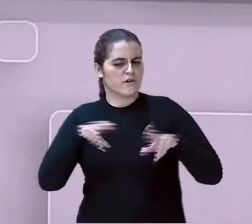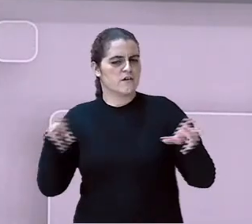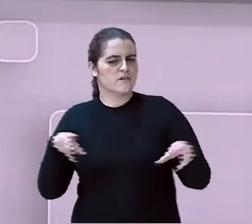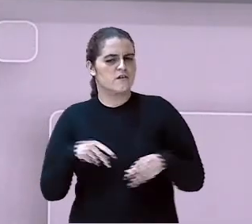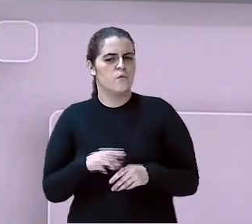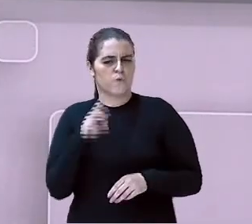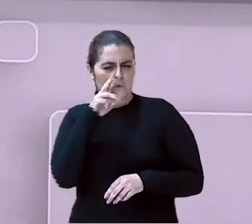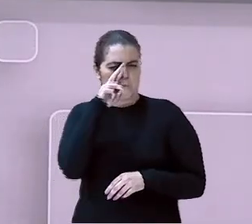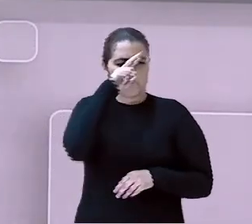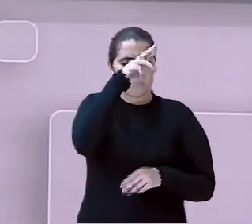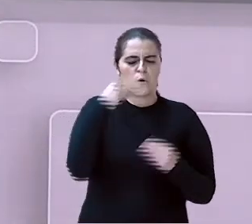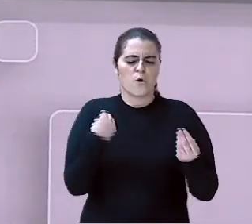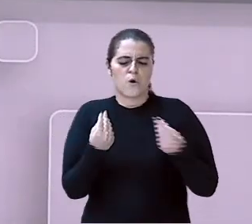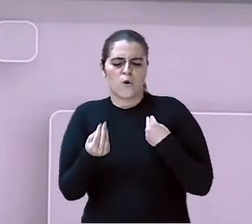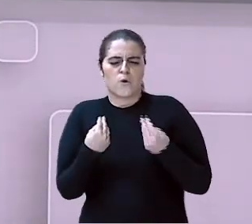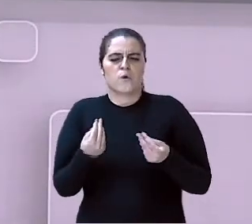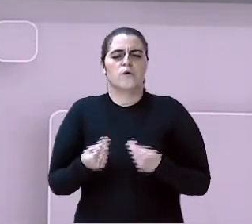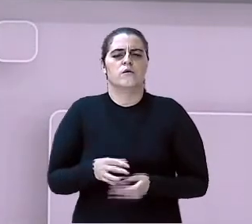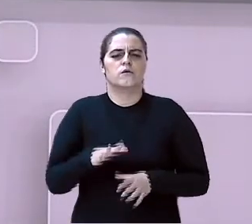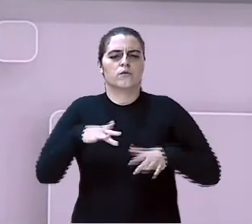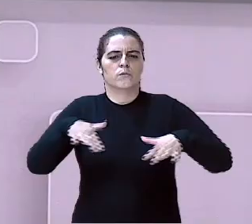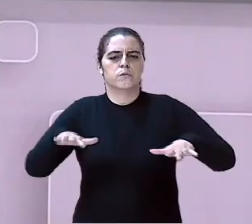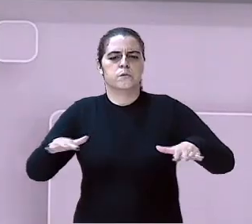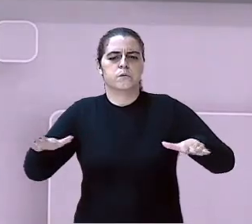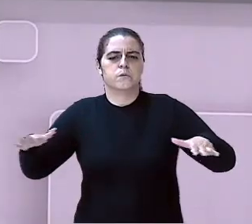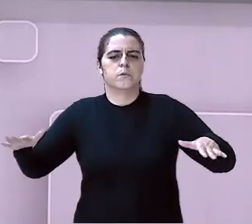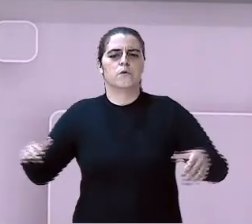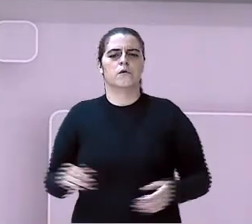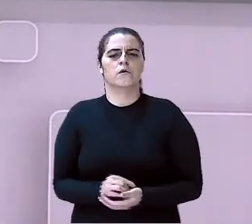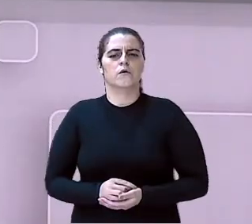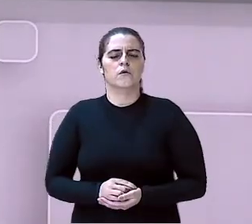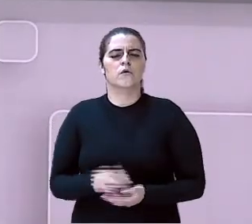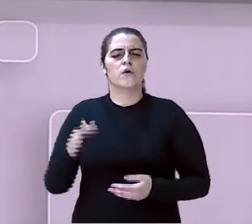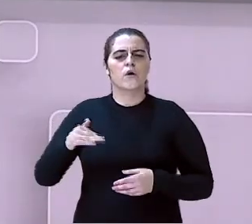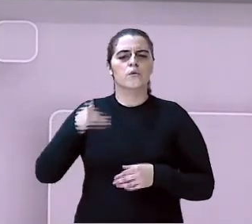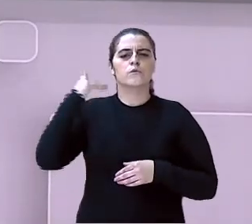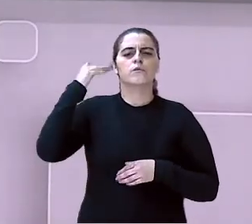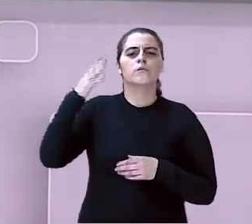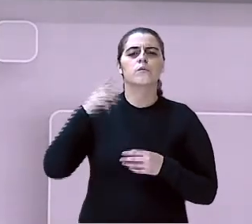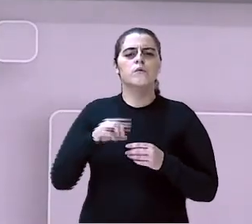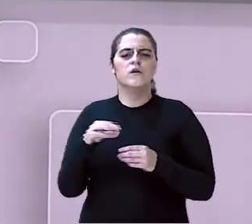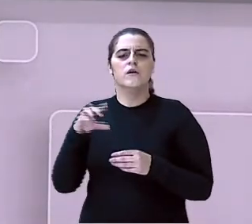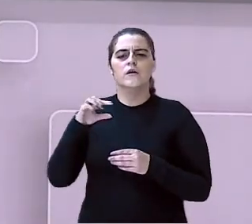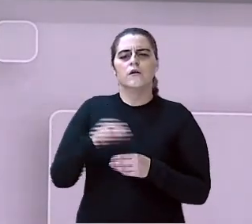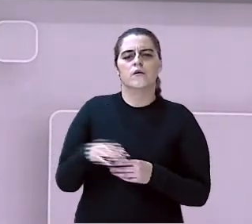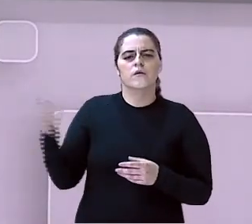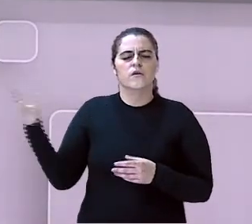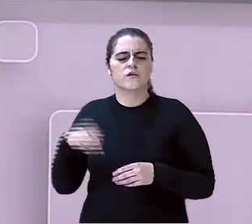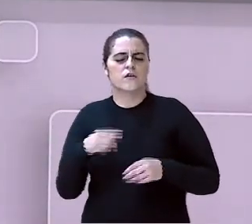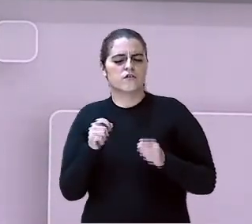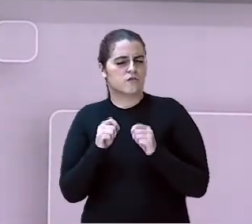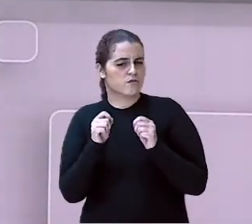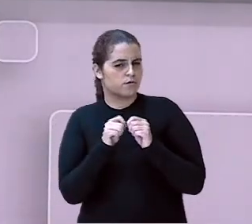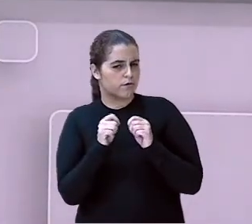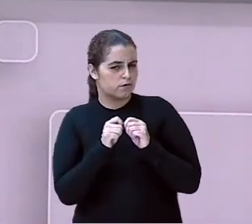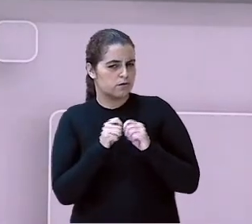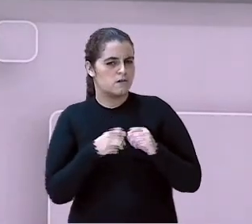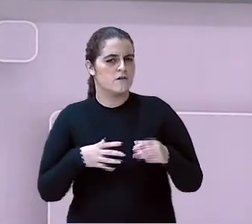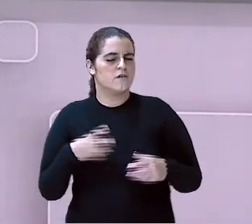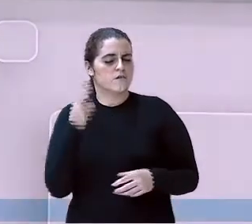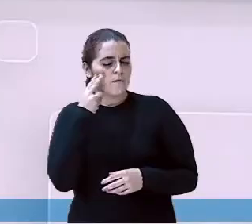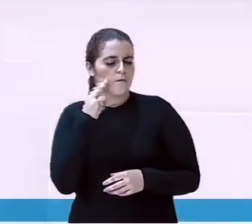se ela é forte ou se ela é fraca. E a altura do som? A altura é o que nos